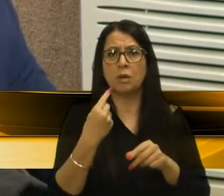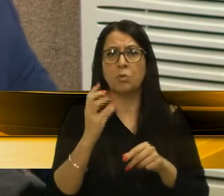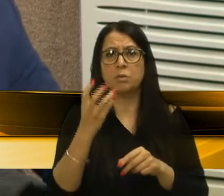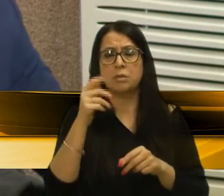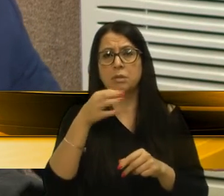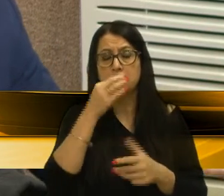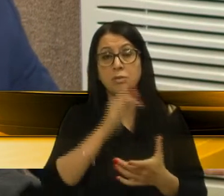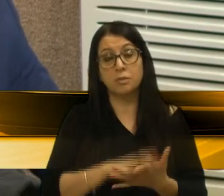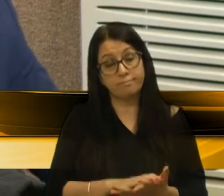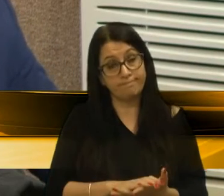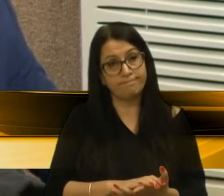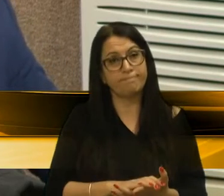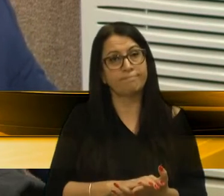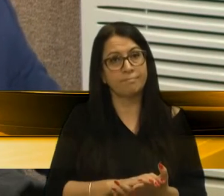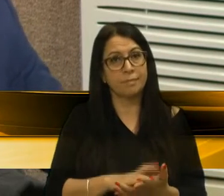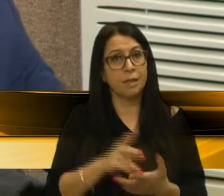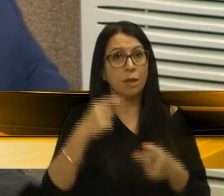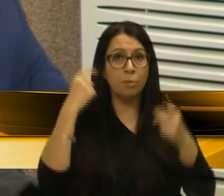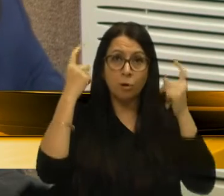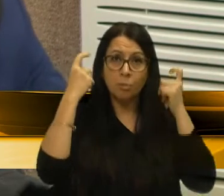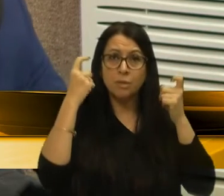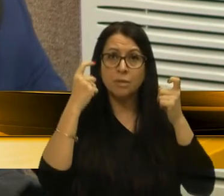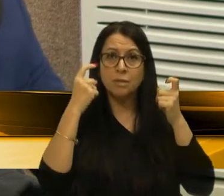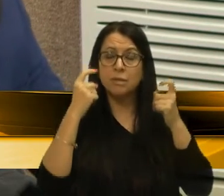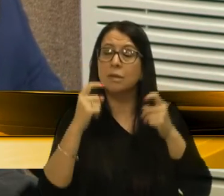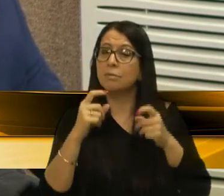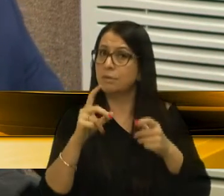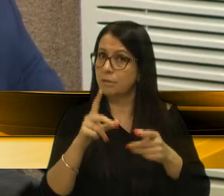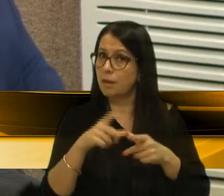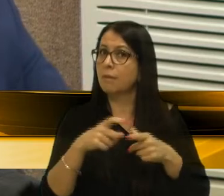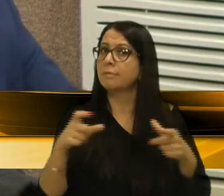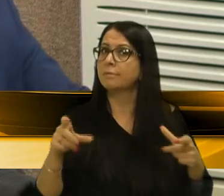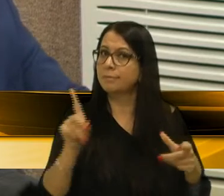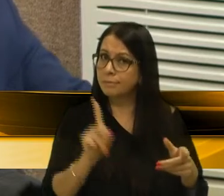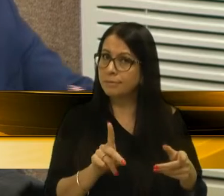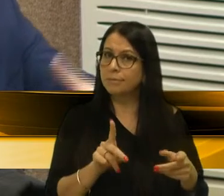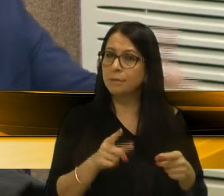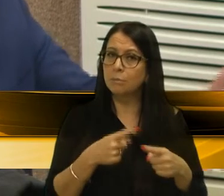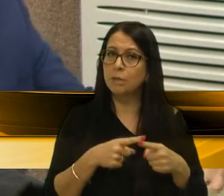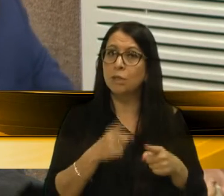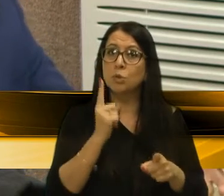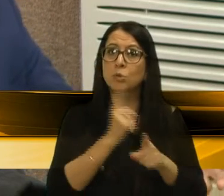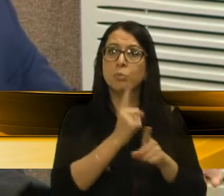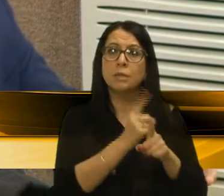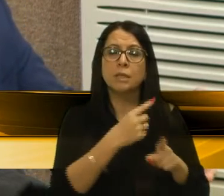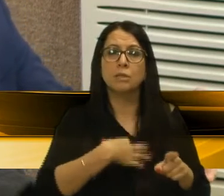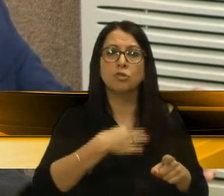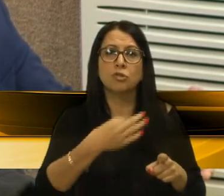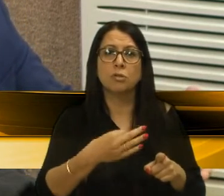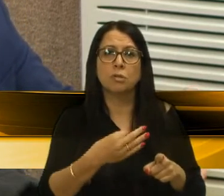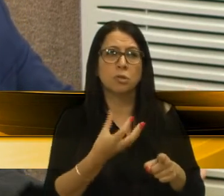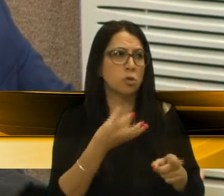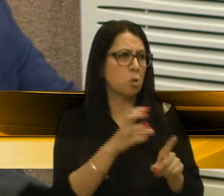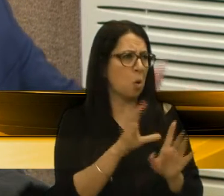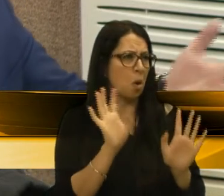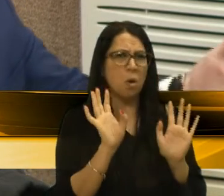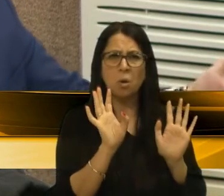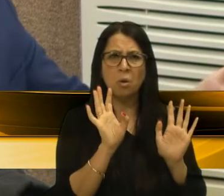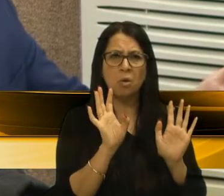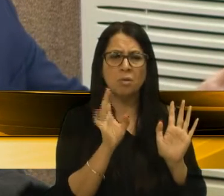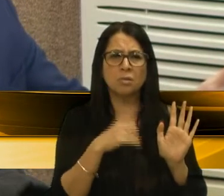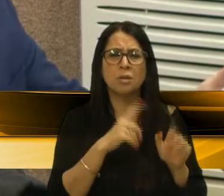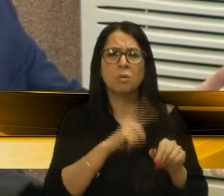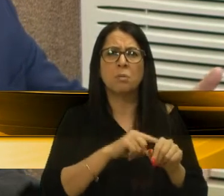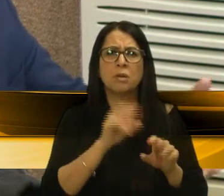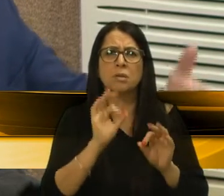né ea preocupação de evitar realmente grande né porque quer descobrir quem são os candidatos da oposição se tem o momento certo